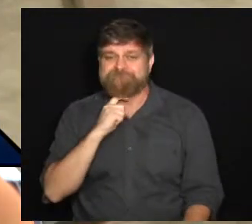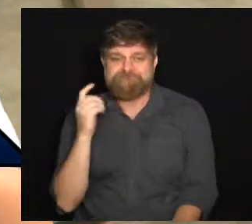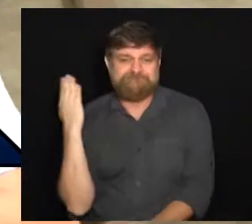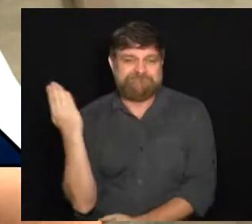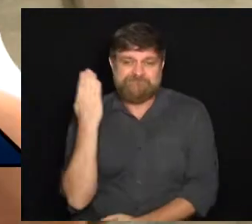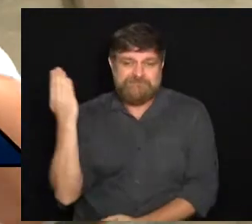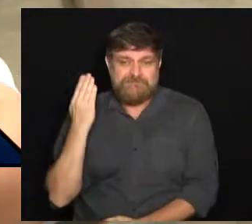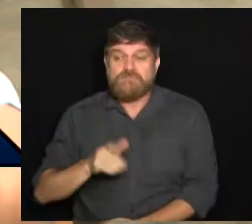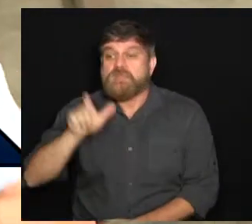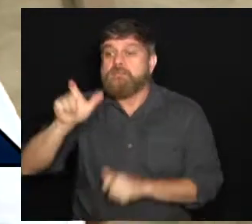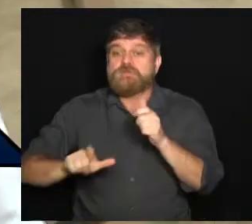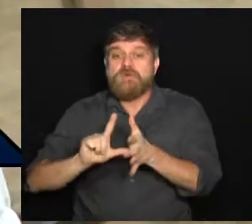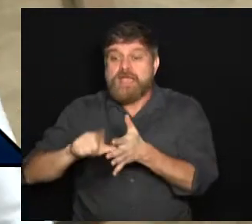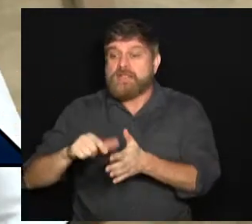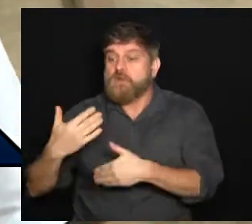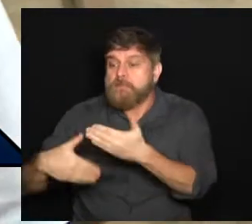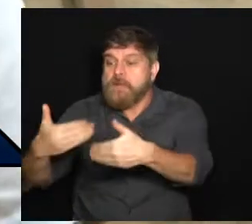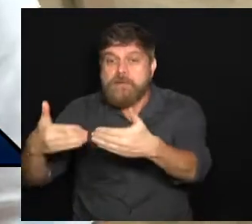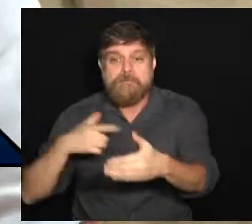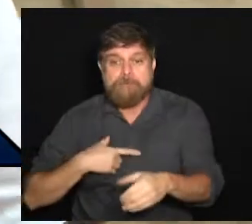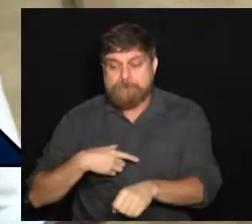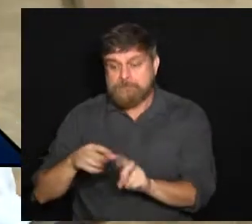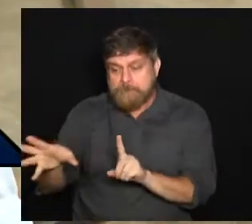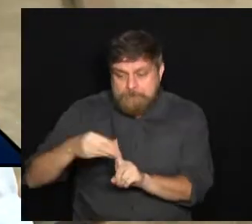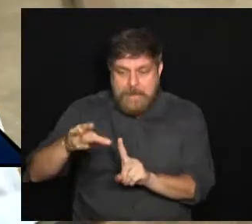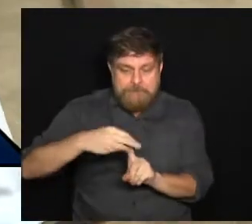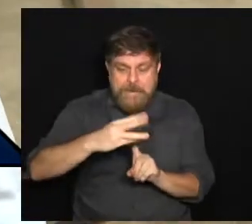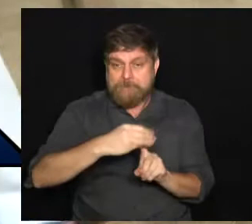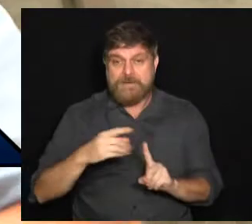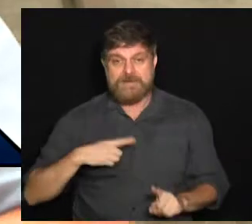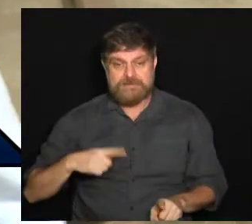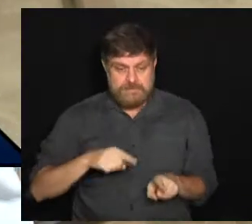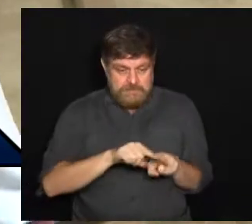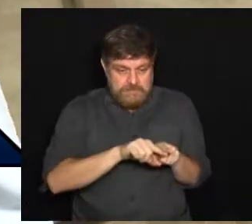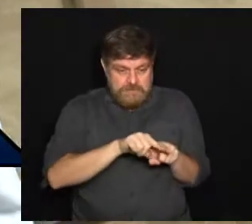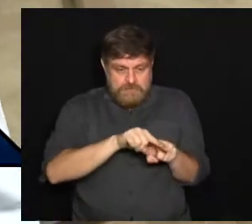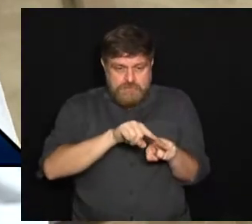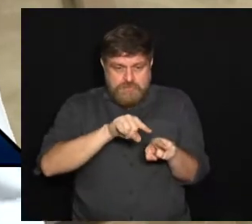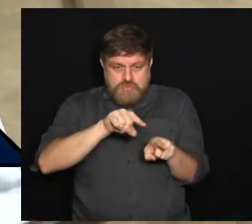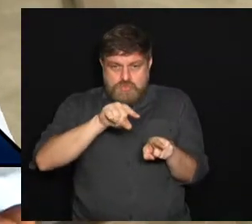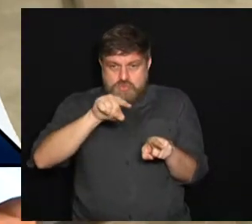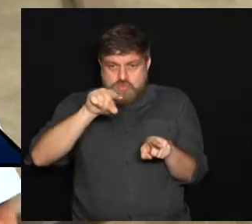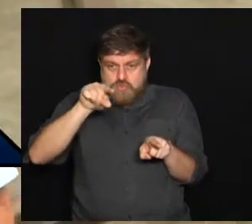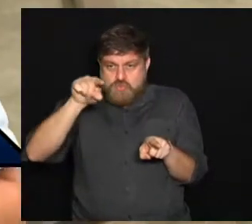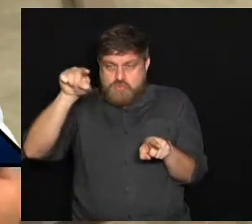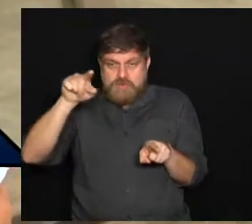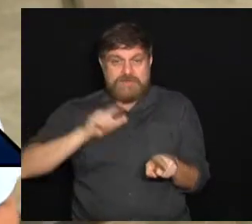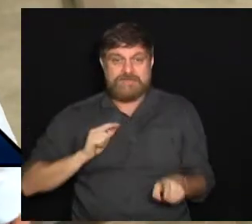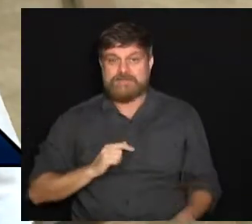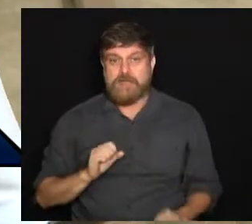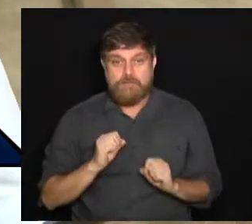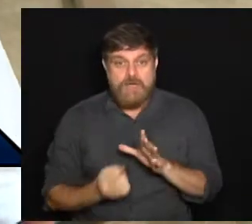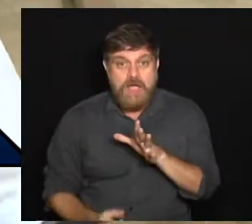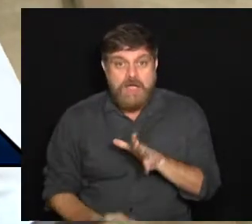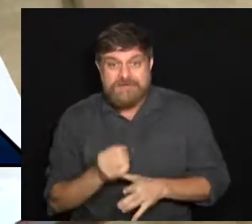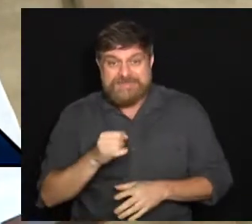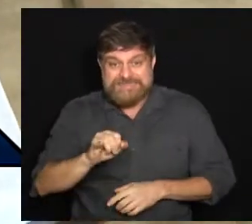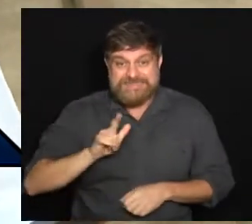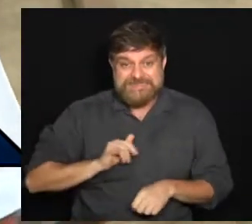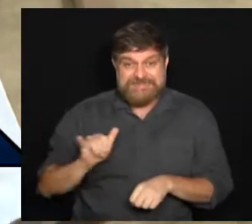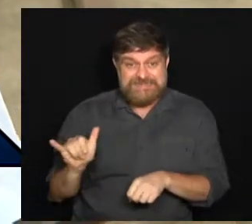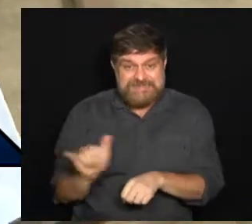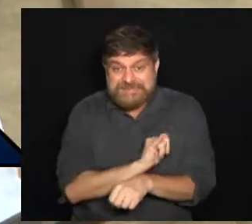adoecer amanhã, depois e depois. Então, é isso que é a curva de mitigação que a gente tem falado, que ela só pode ser produzida com medidas